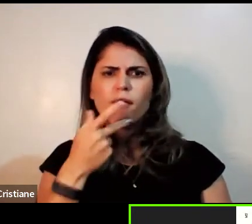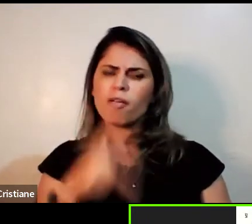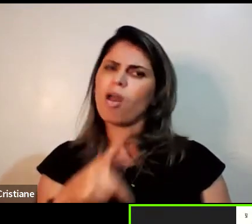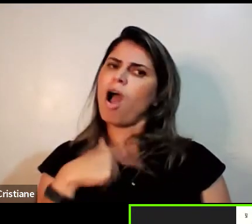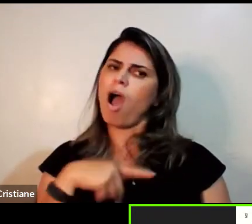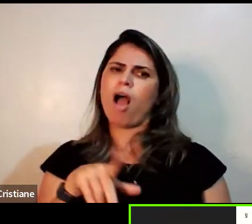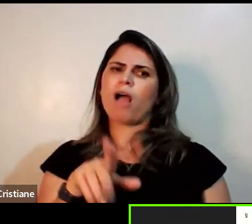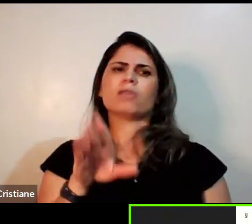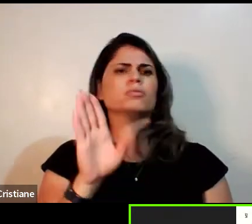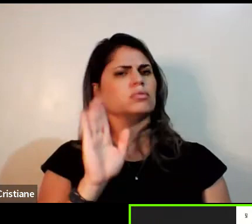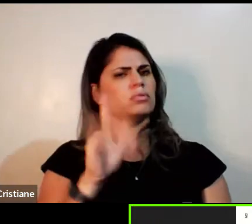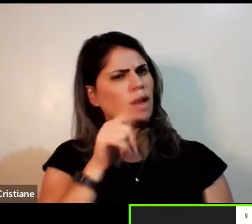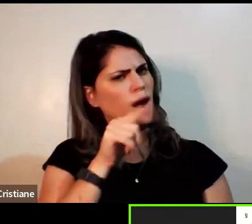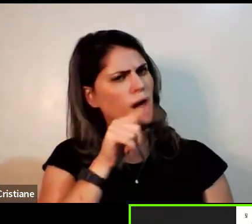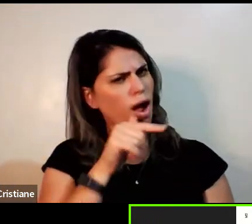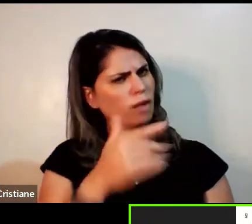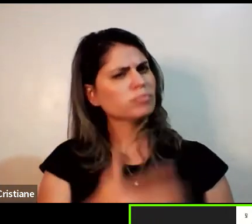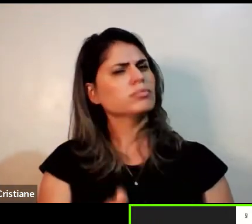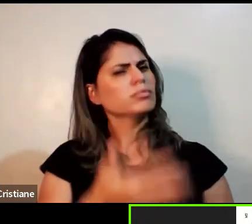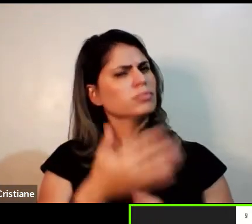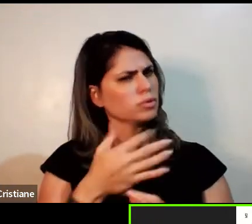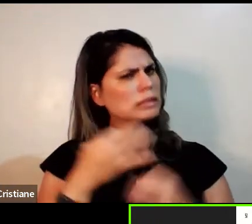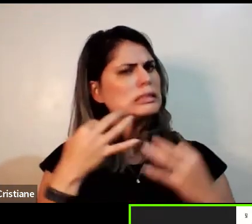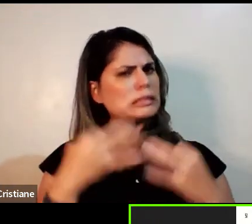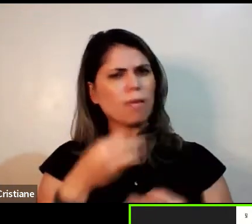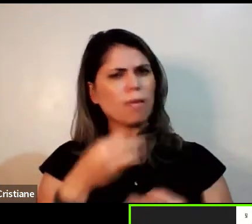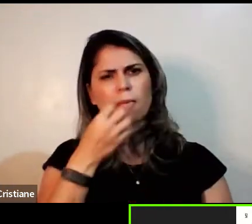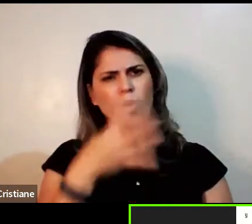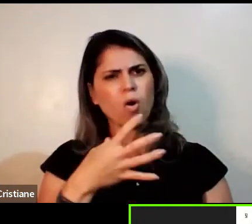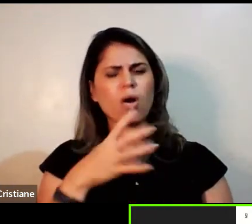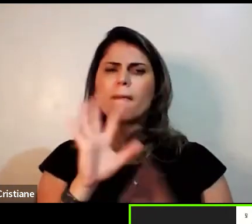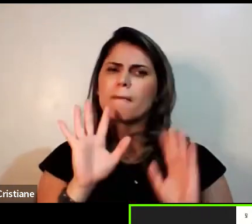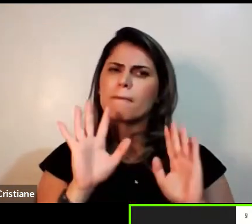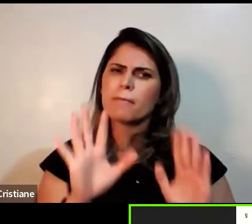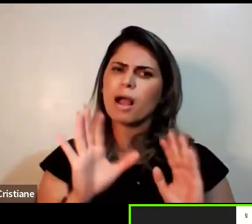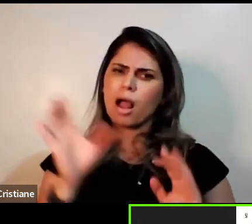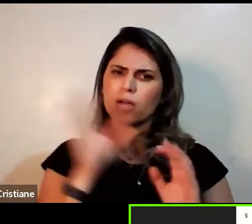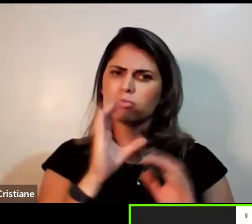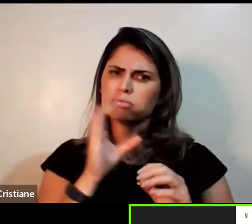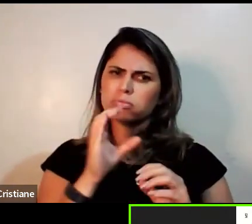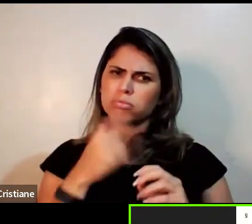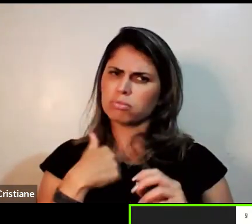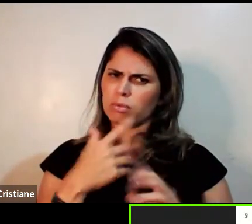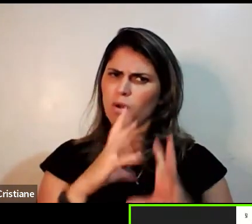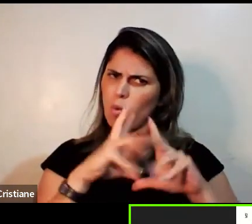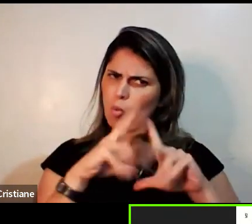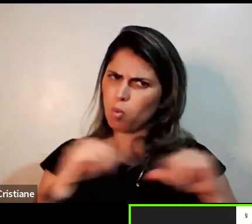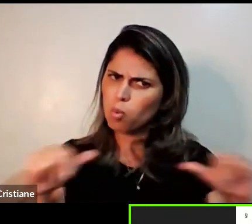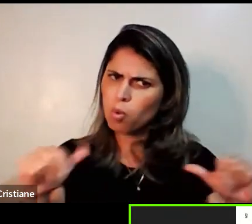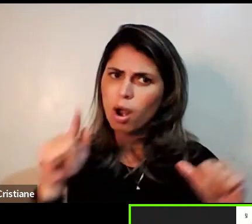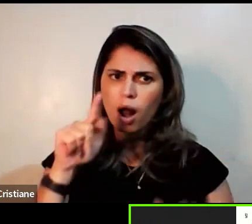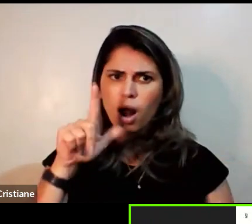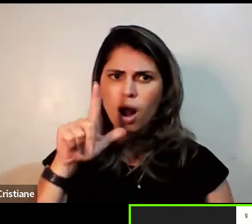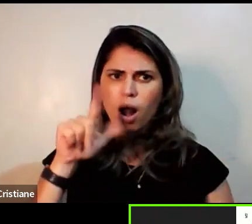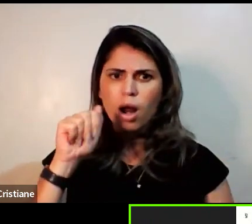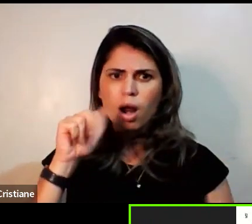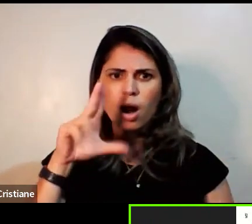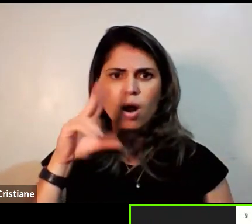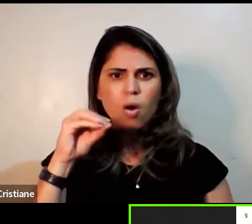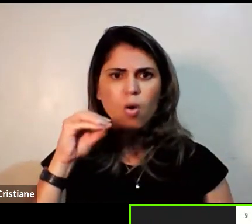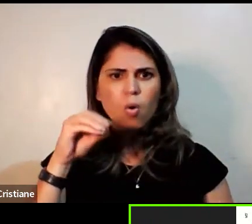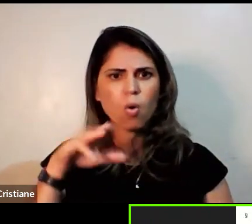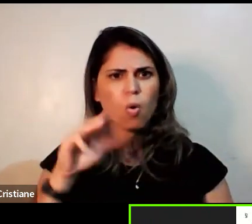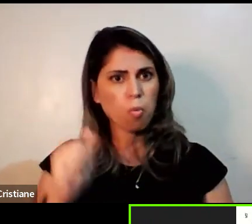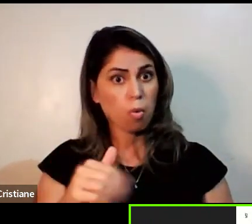melhora, mas curar glaucoma, a médica falou que não tem cura. Aí eu falei, então, vamos ver, né? Embora eu